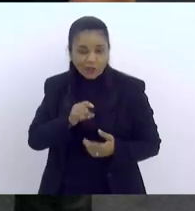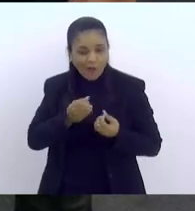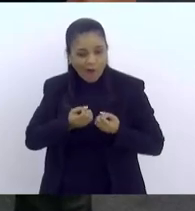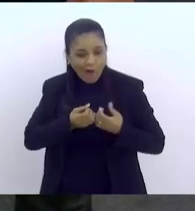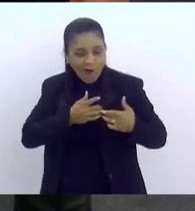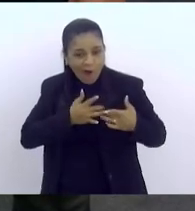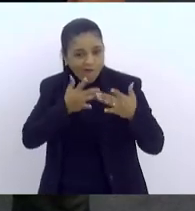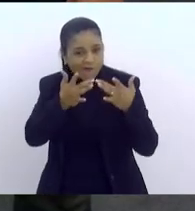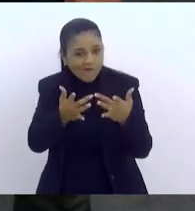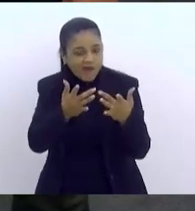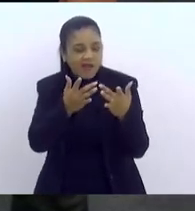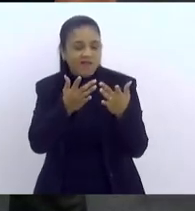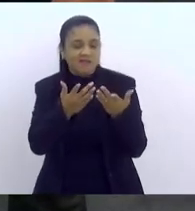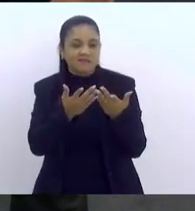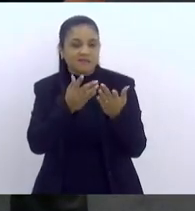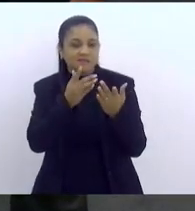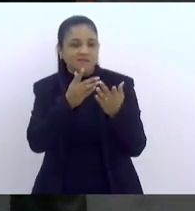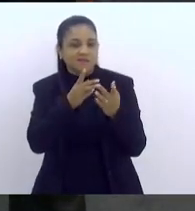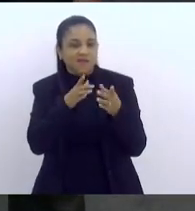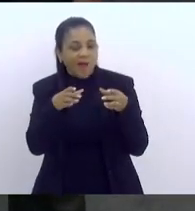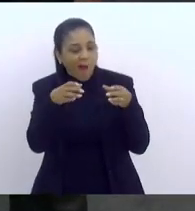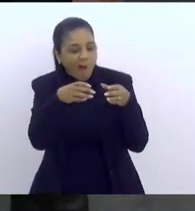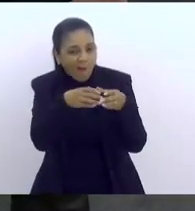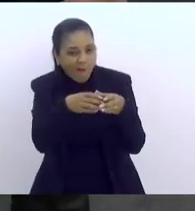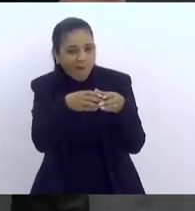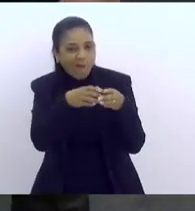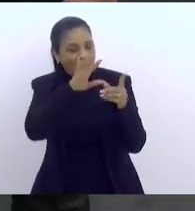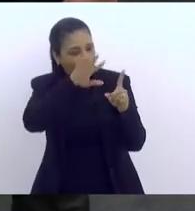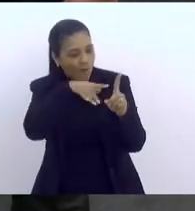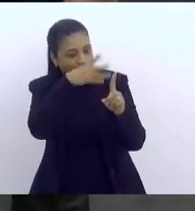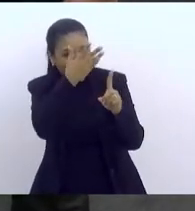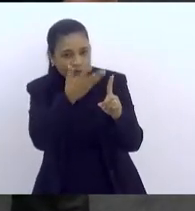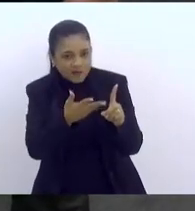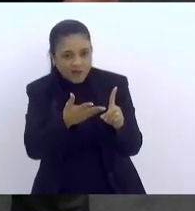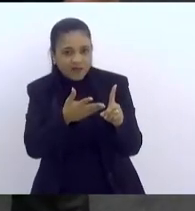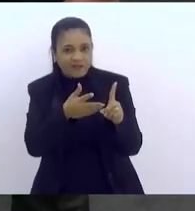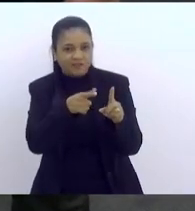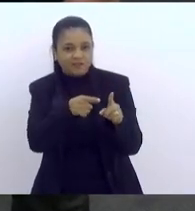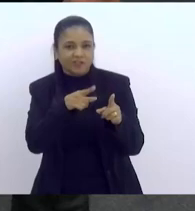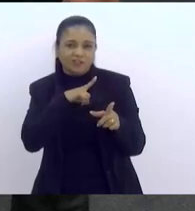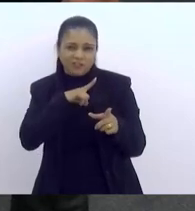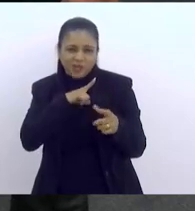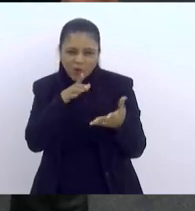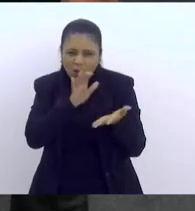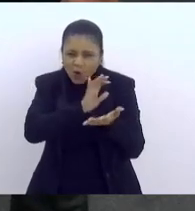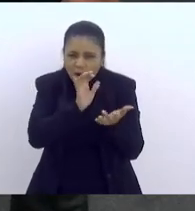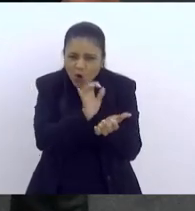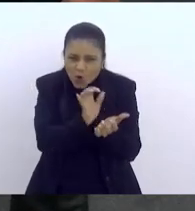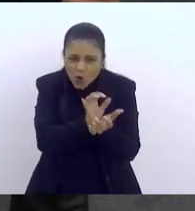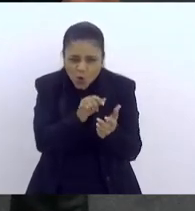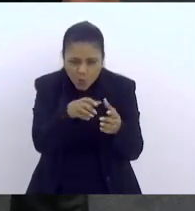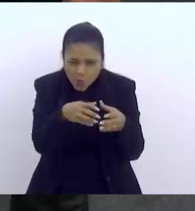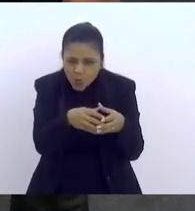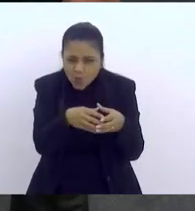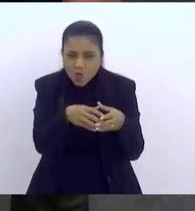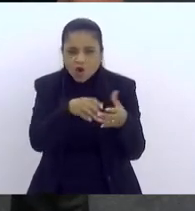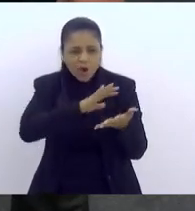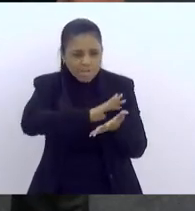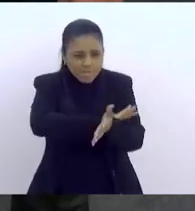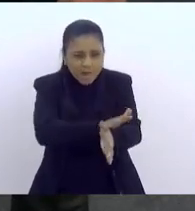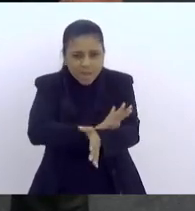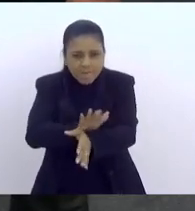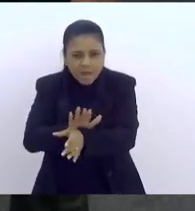um grupo que vilipendia, a um grupo que comete preconceitos, atrocidades, a um grupo